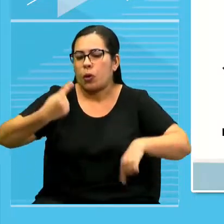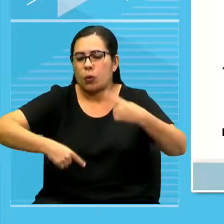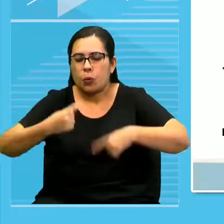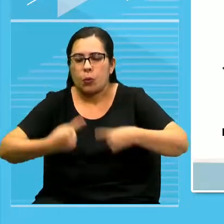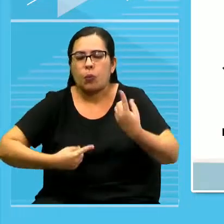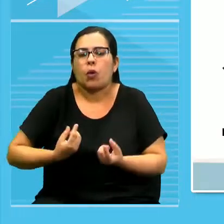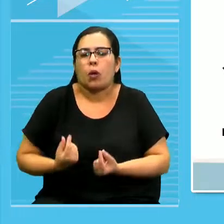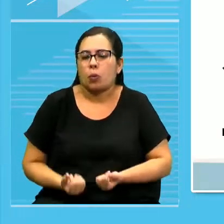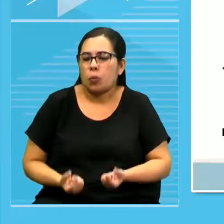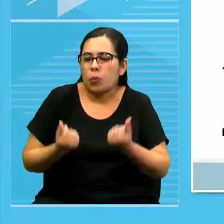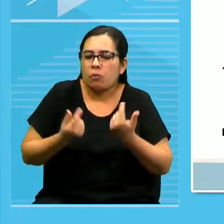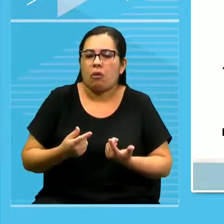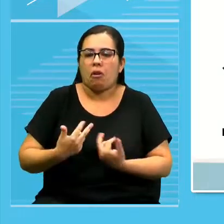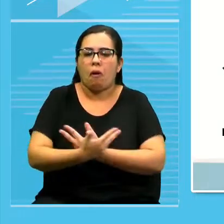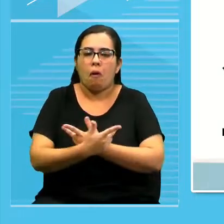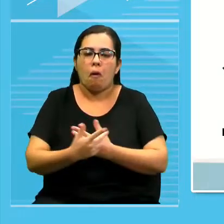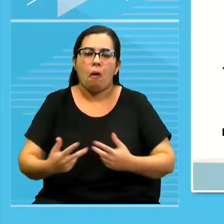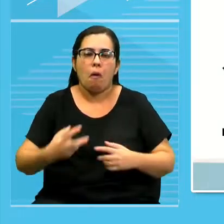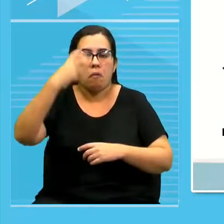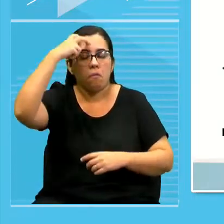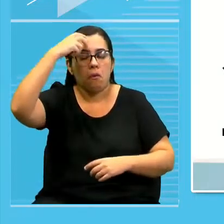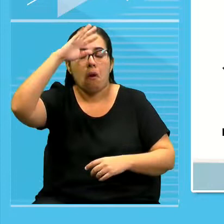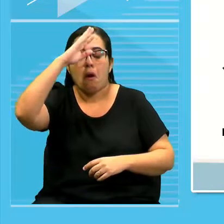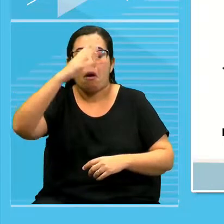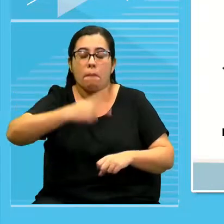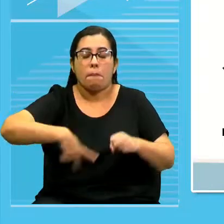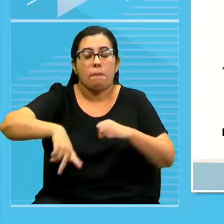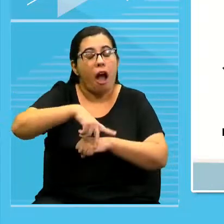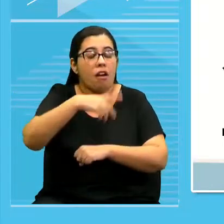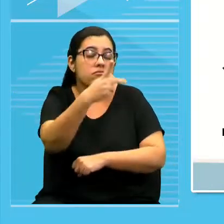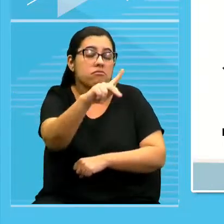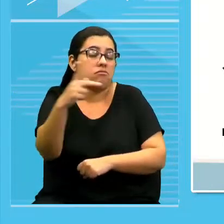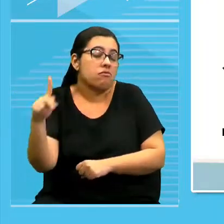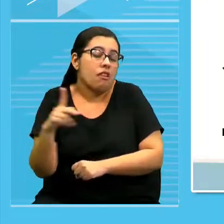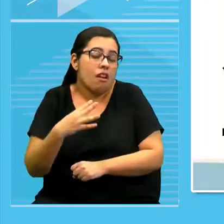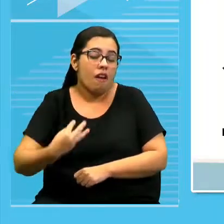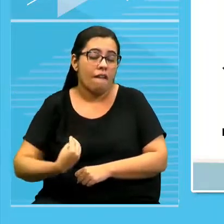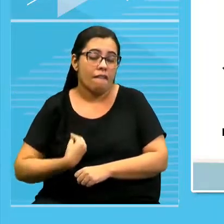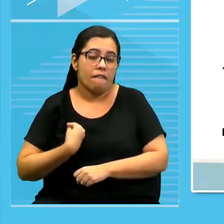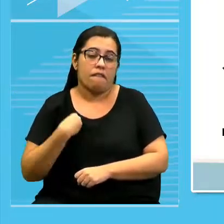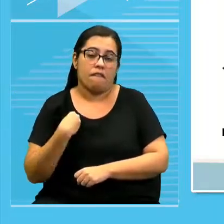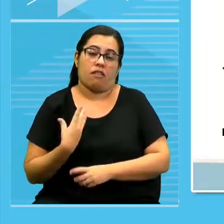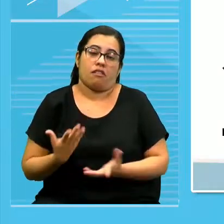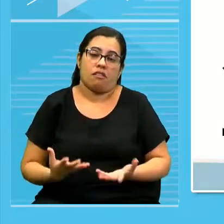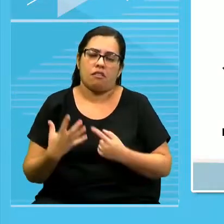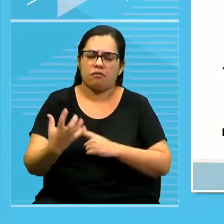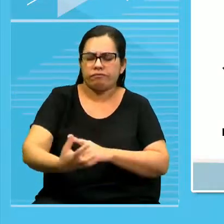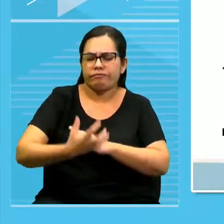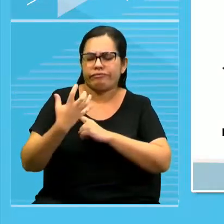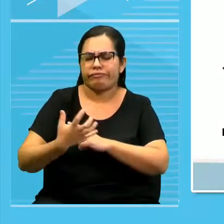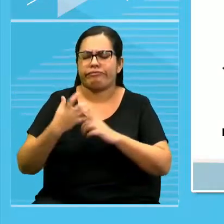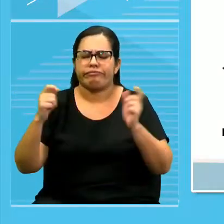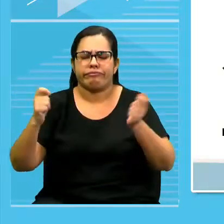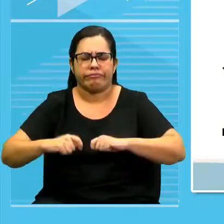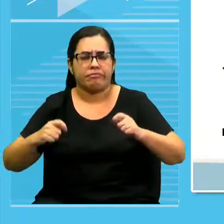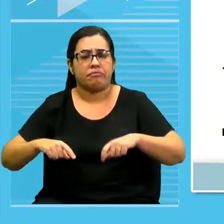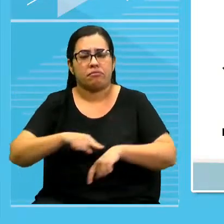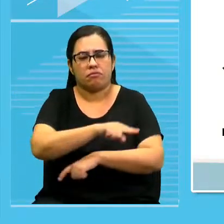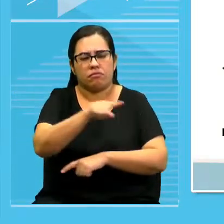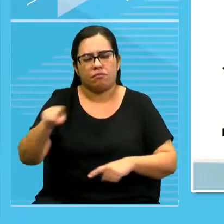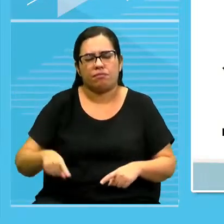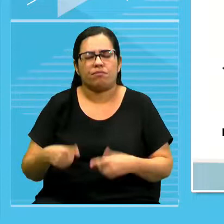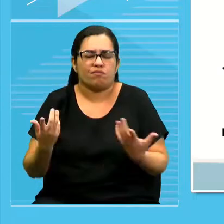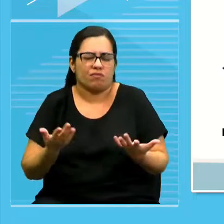cultura do país que tu vive tudo isso vai nos influenciando e a gente vocês estudam